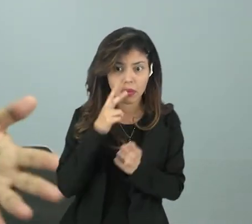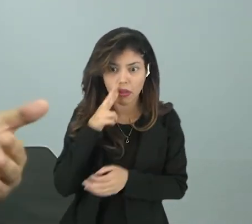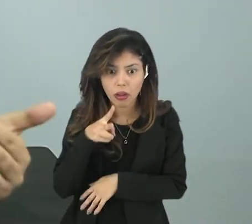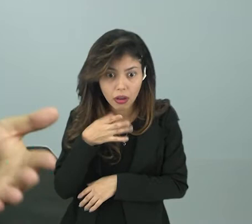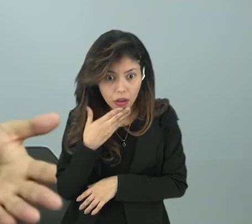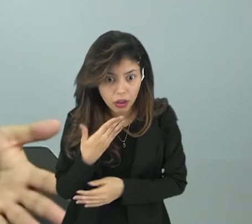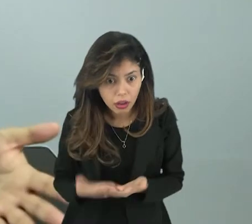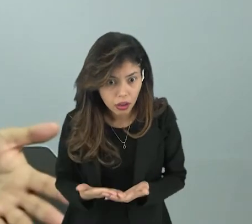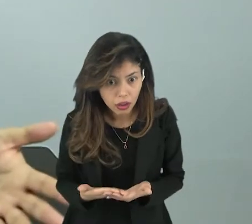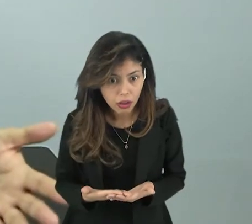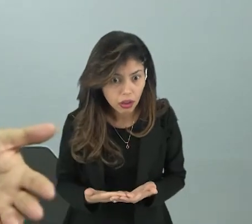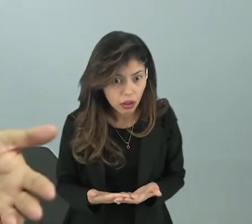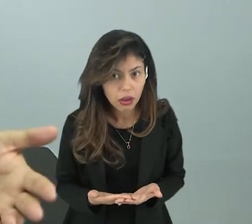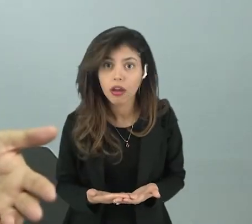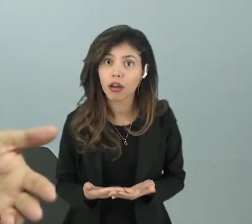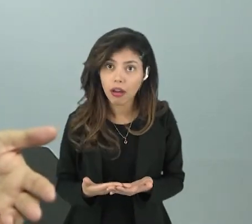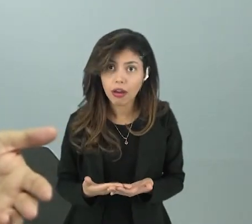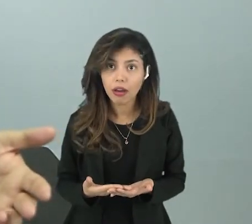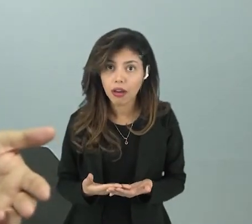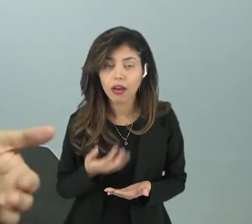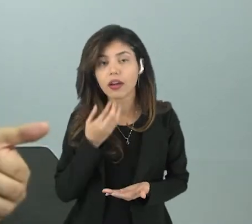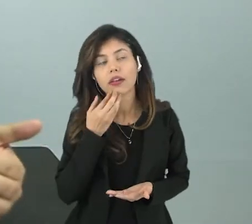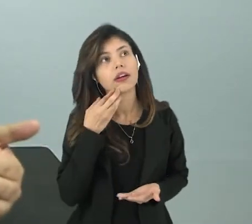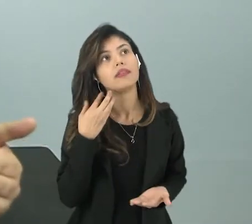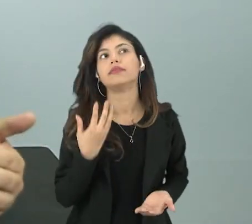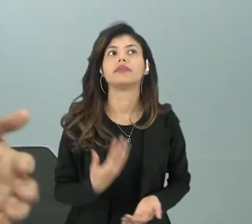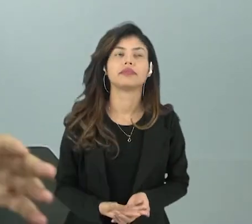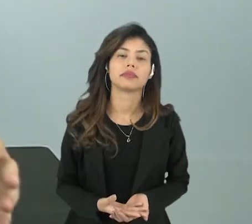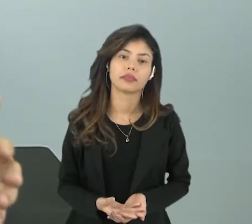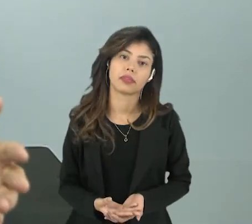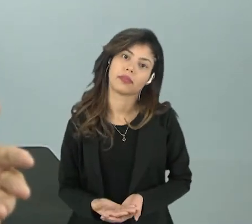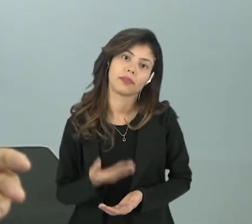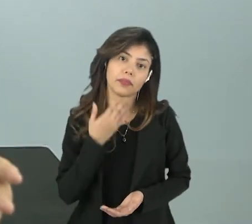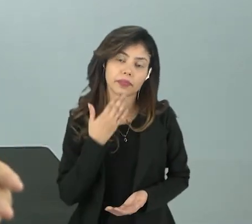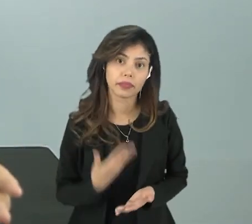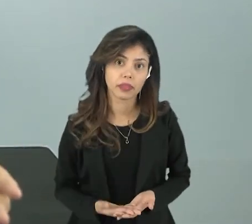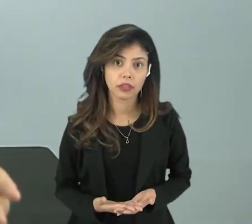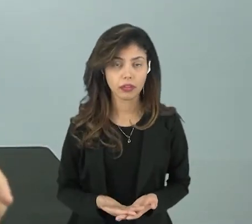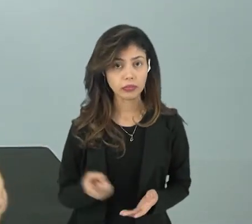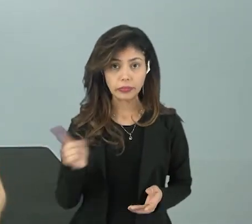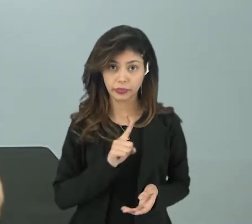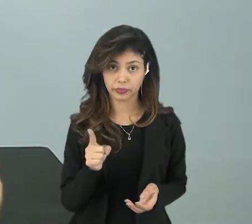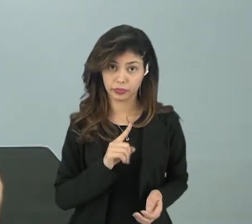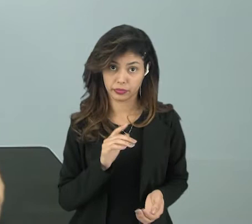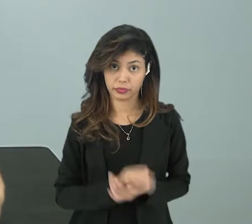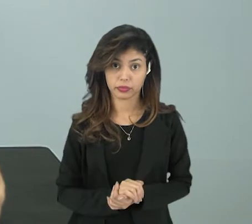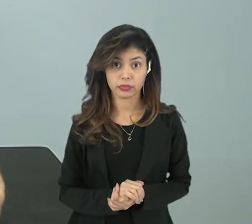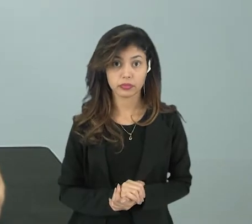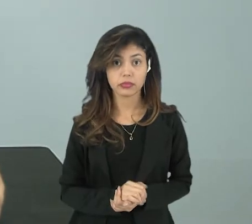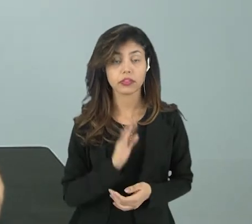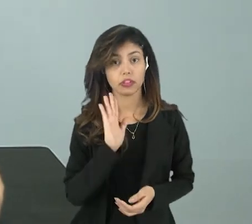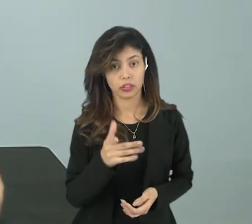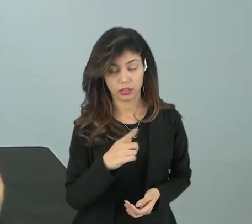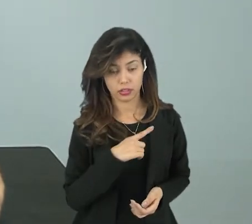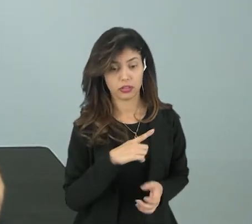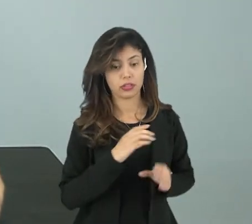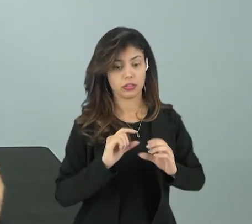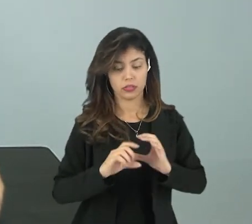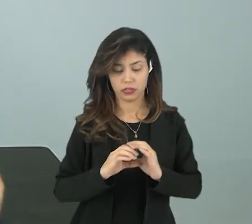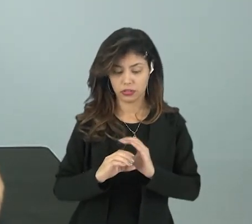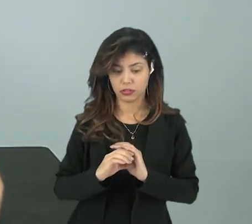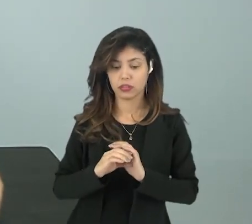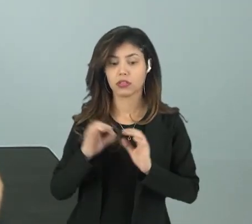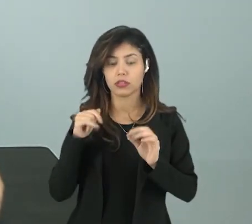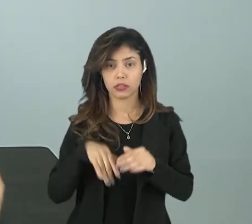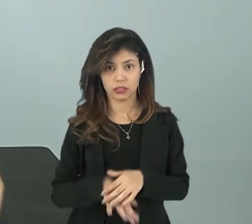mundo assim, abismado com aquilo, porque do nada. Aí eu falei, aí as crianças tudo lá, o pessoal do nada, eu digo, não, do nada não, ela tava, teve os filhotes, teve o